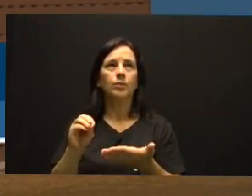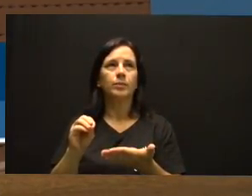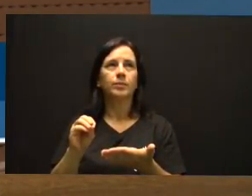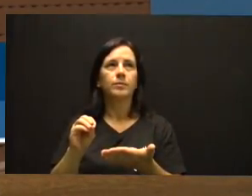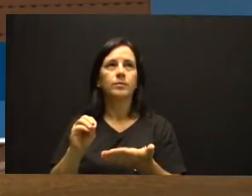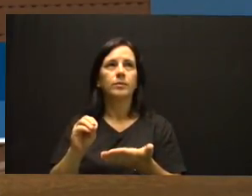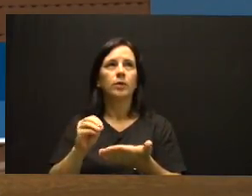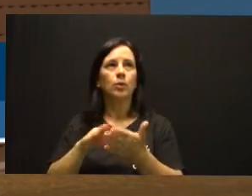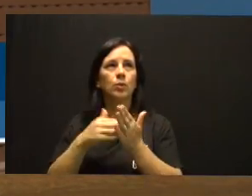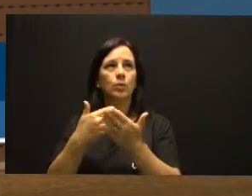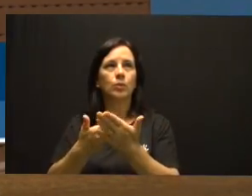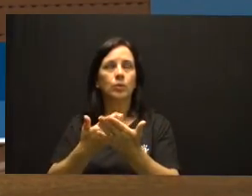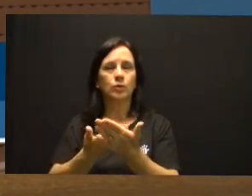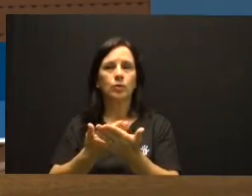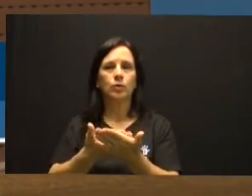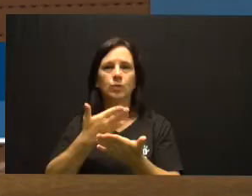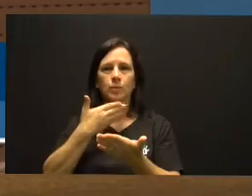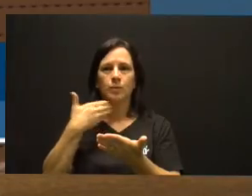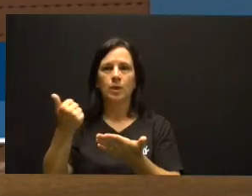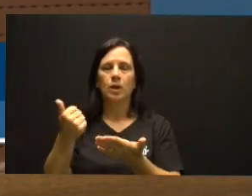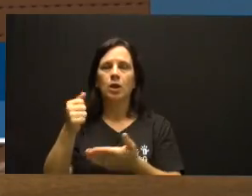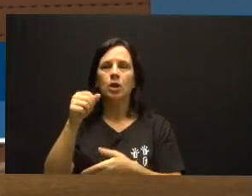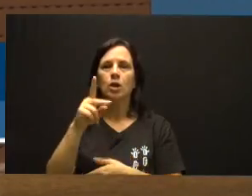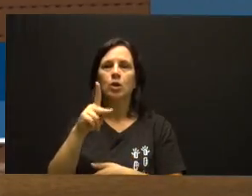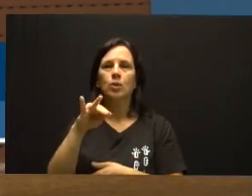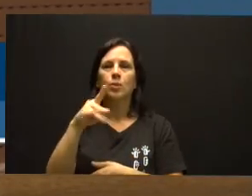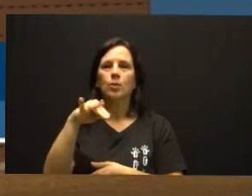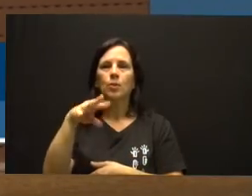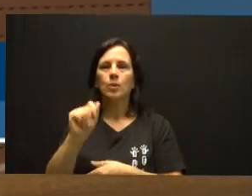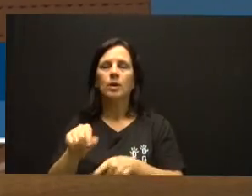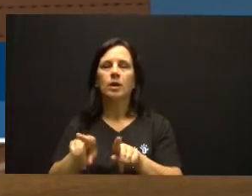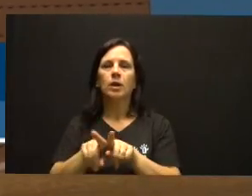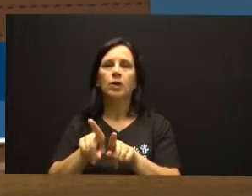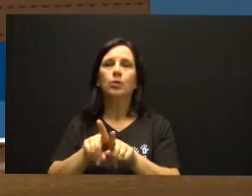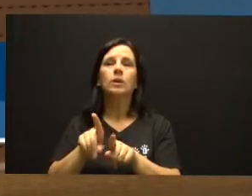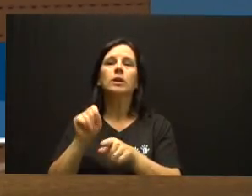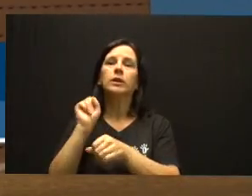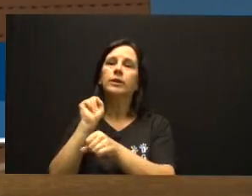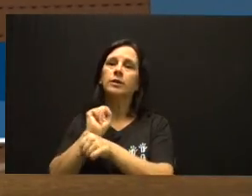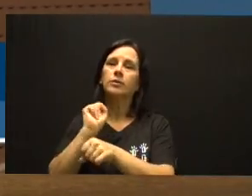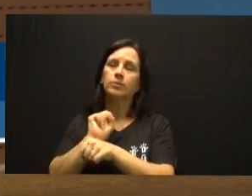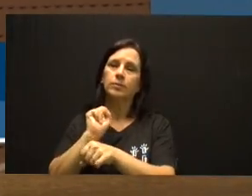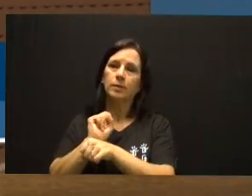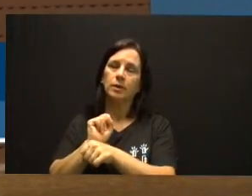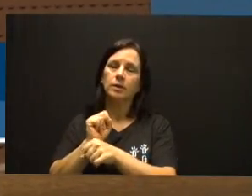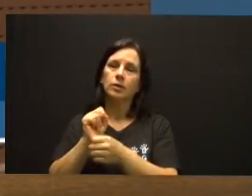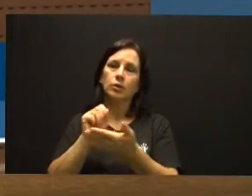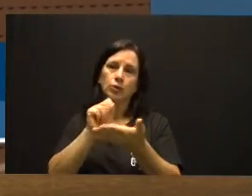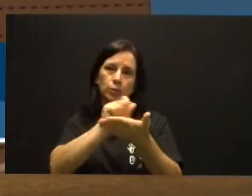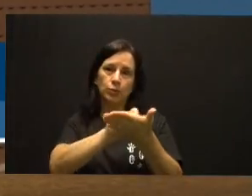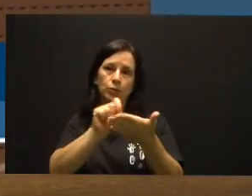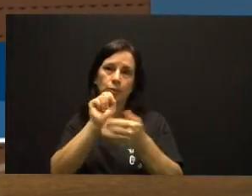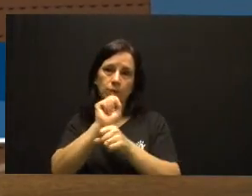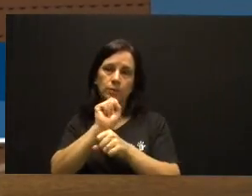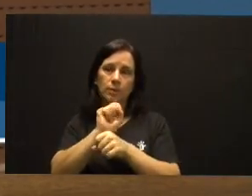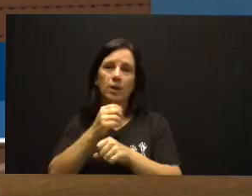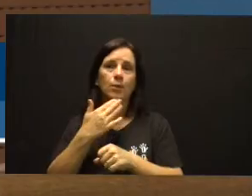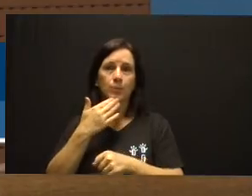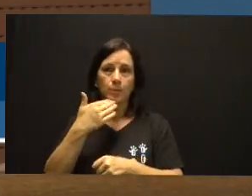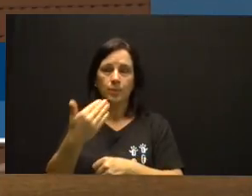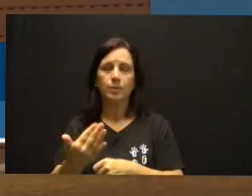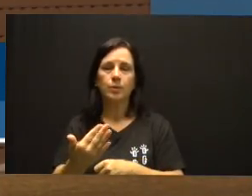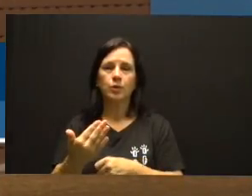municipal, para o estudo visando a construção de uma policlínica, enquanto não for possível atender o presente solicitação, que sejam